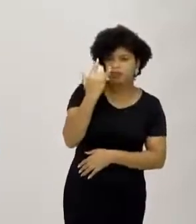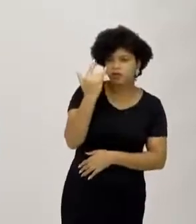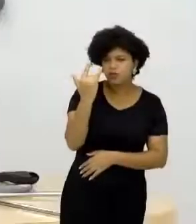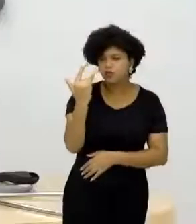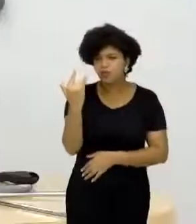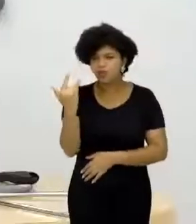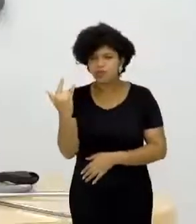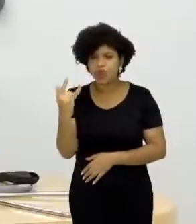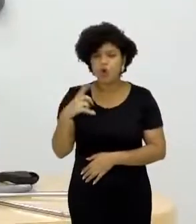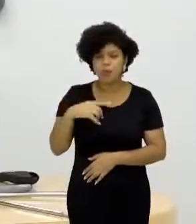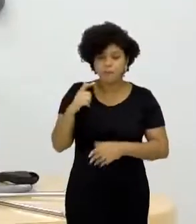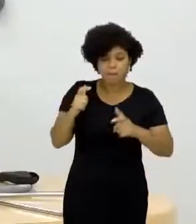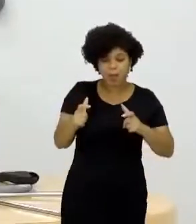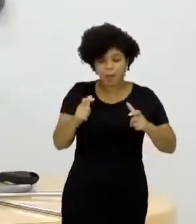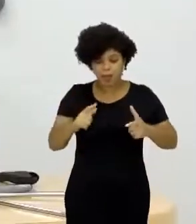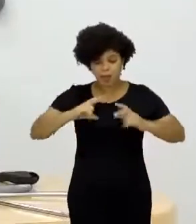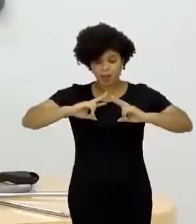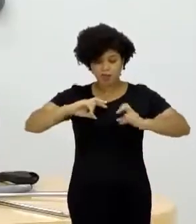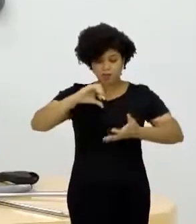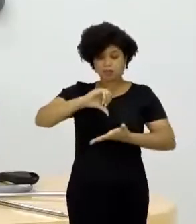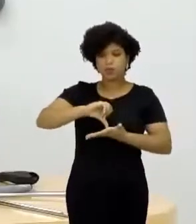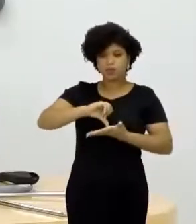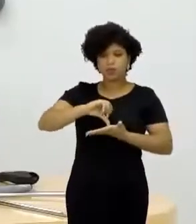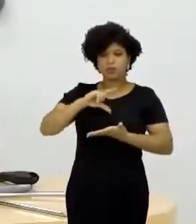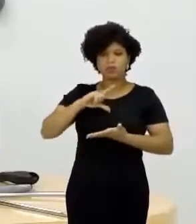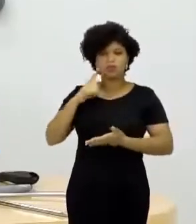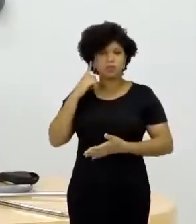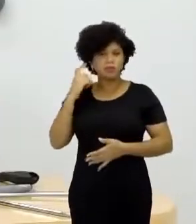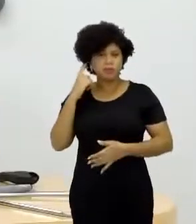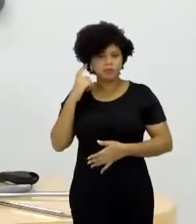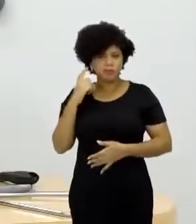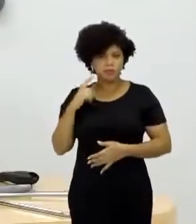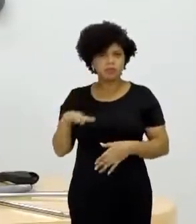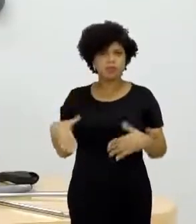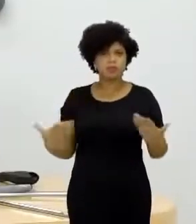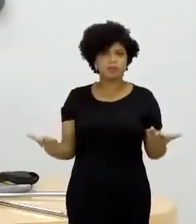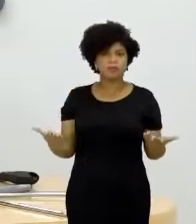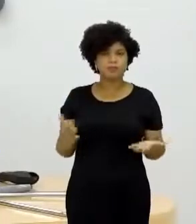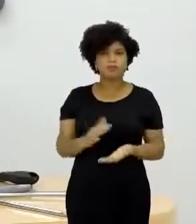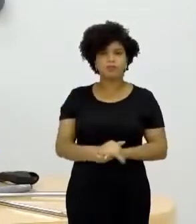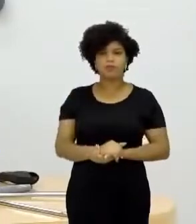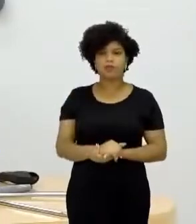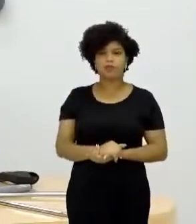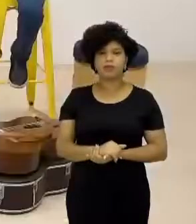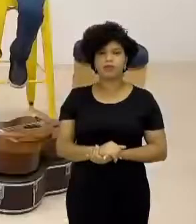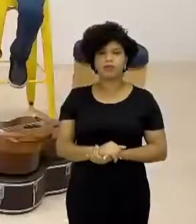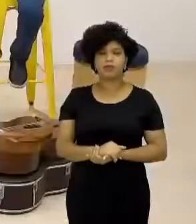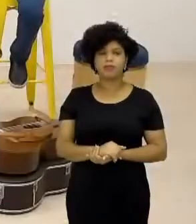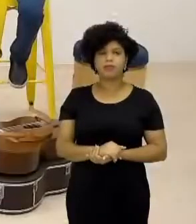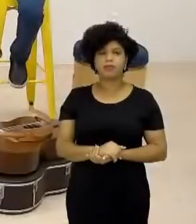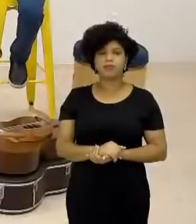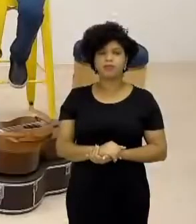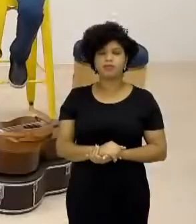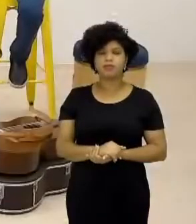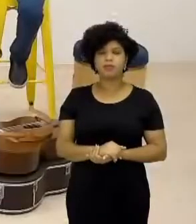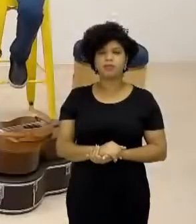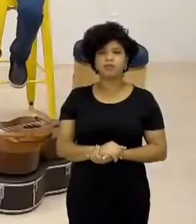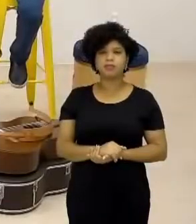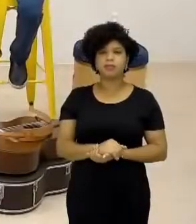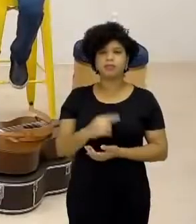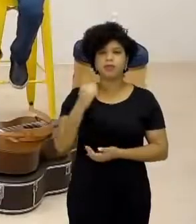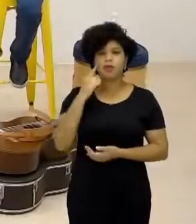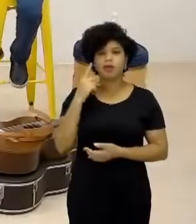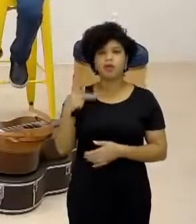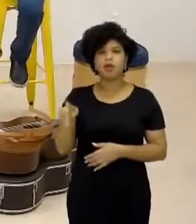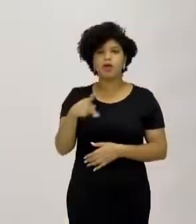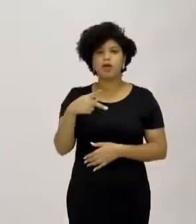som. Será que é mito ou realidade? Coloque aí, o pessoal colocou aqui, ó. Olha aí, professor. O Divaldo colocou que é realidade,